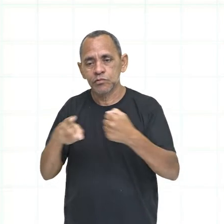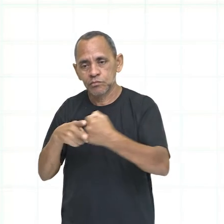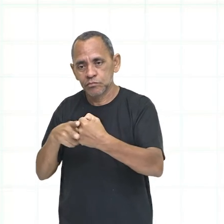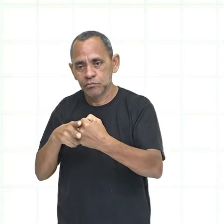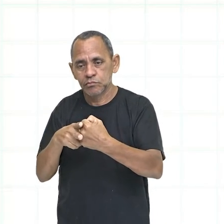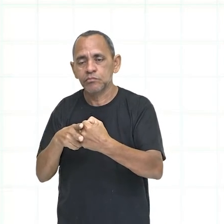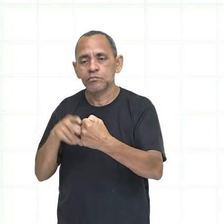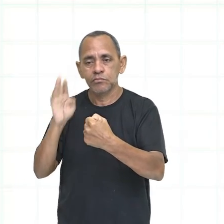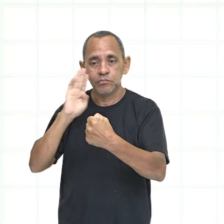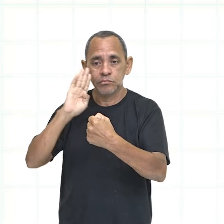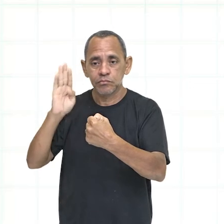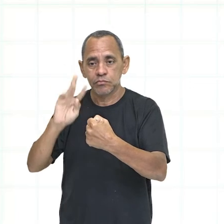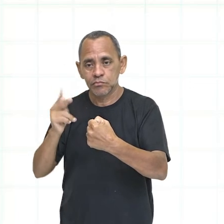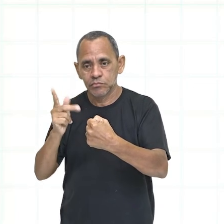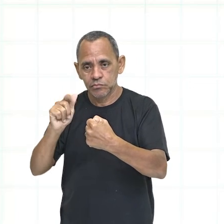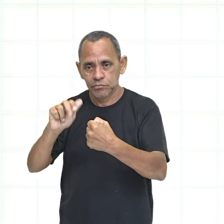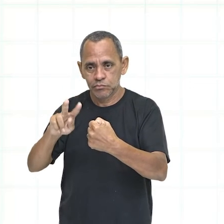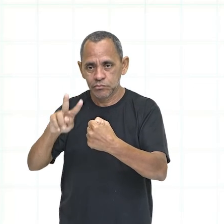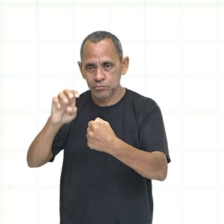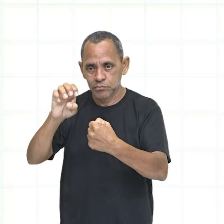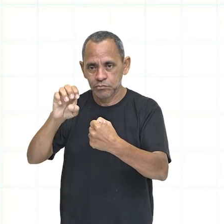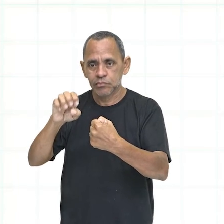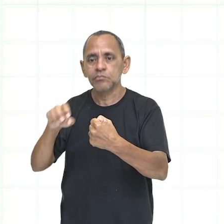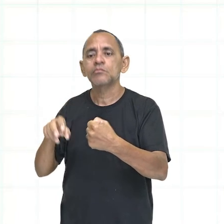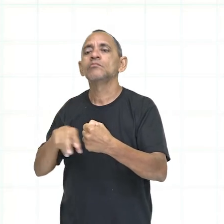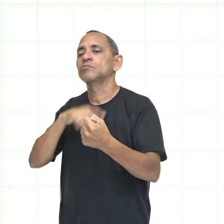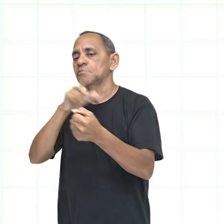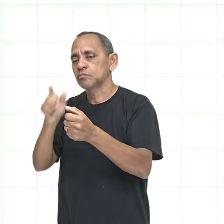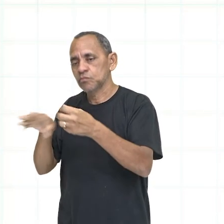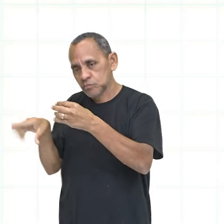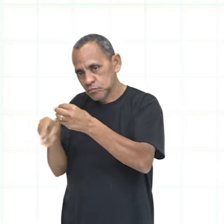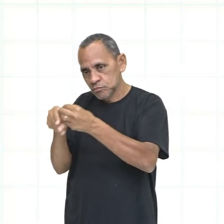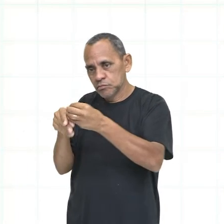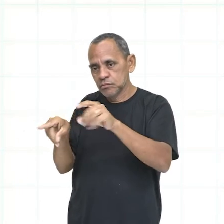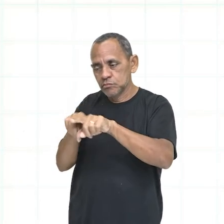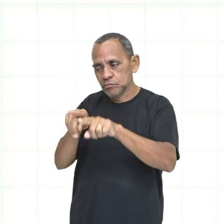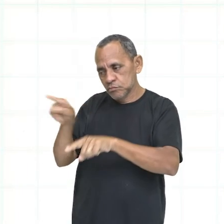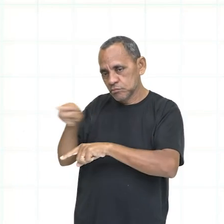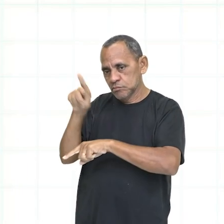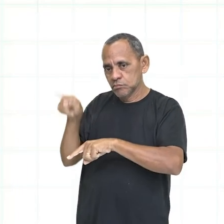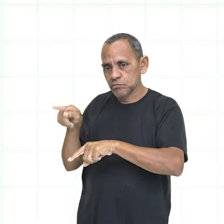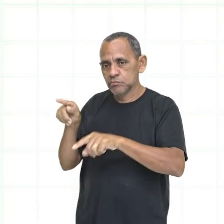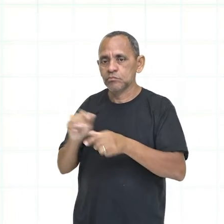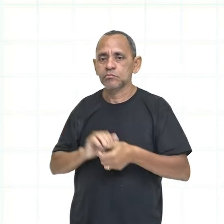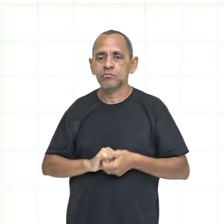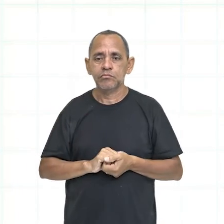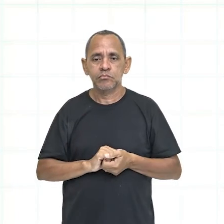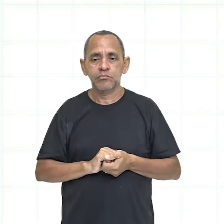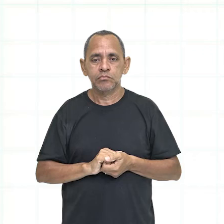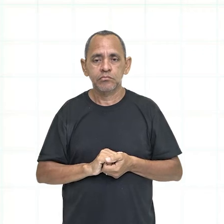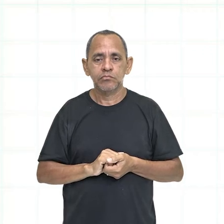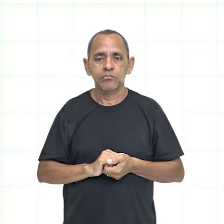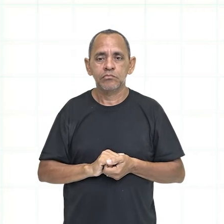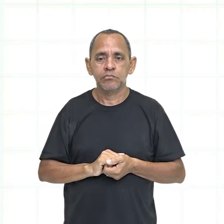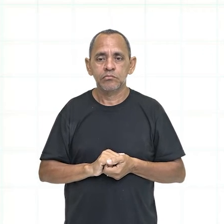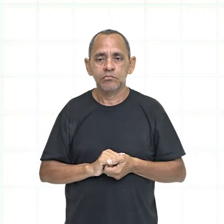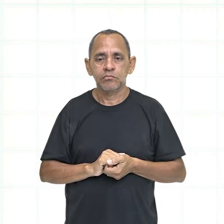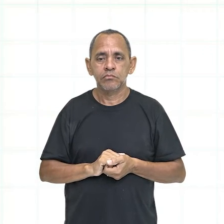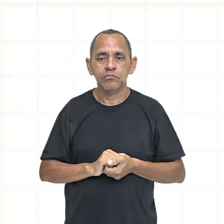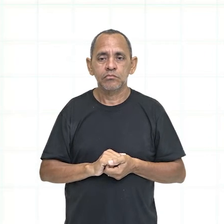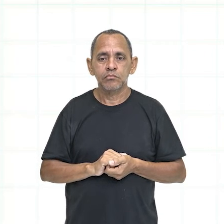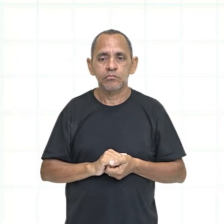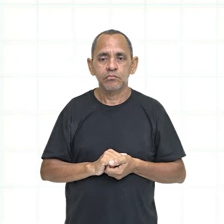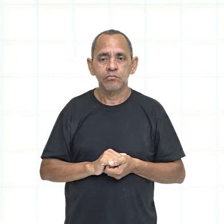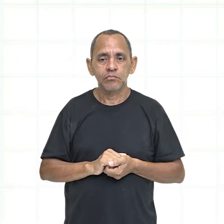que é o have, e aí o complemento, e aqui o question mark, tá? Que é o ponto de interrogação, ok? Então, vocês repararam aqui que o